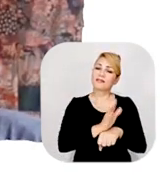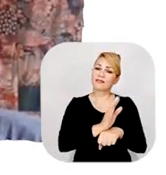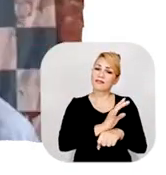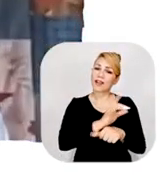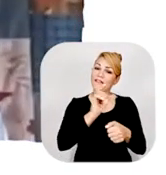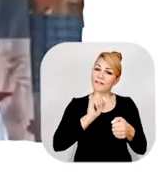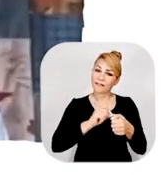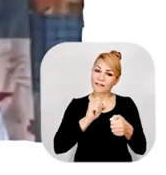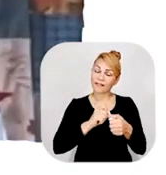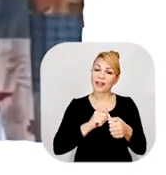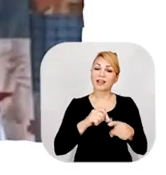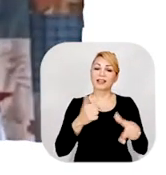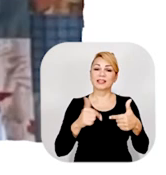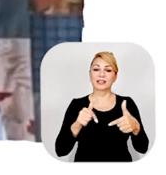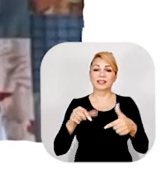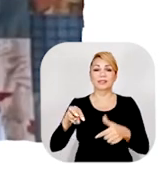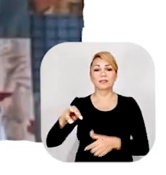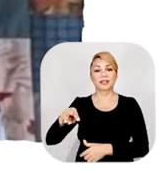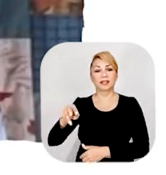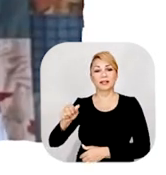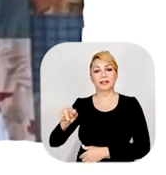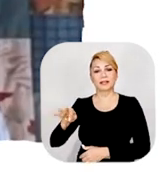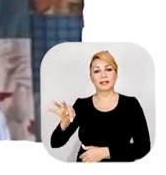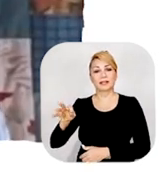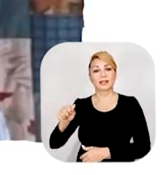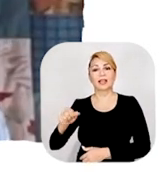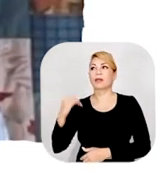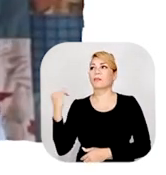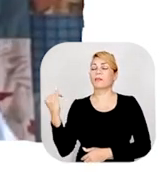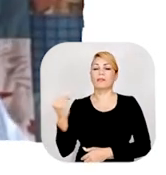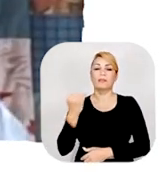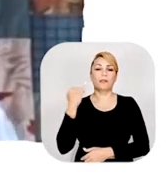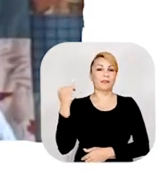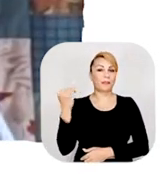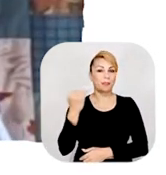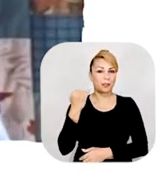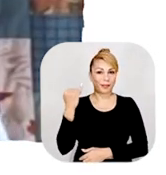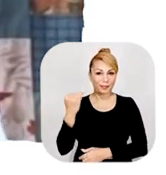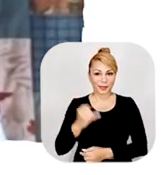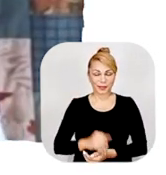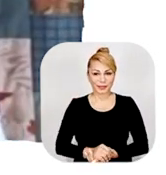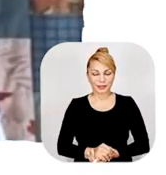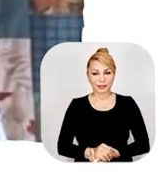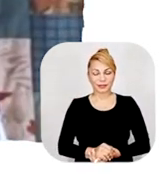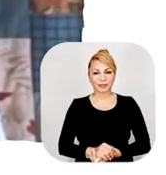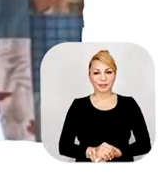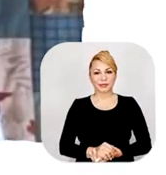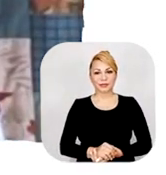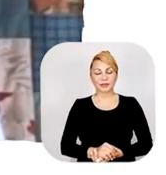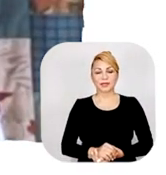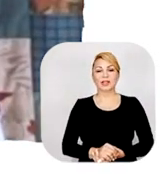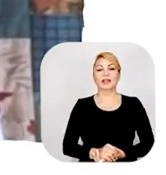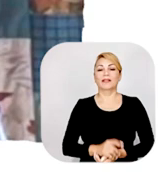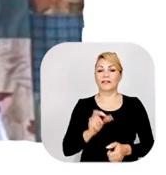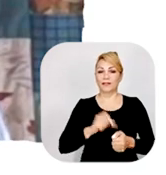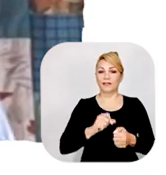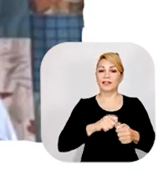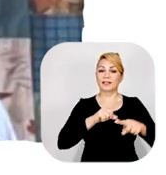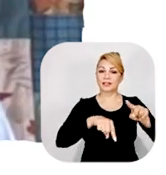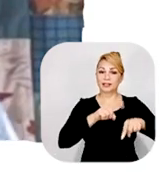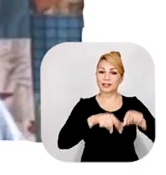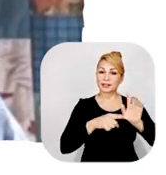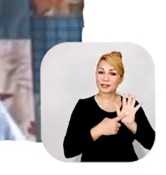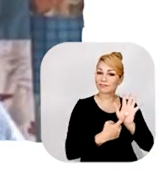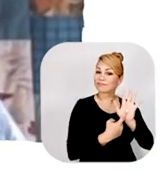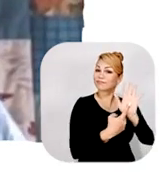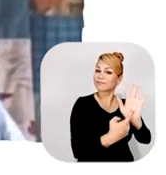e o trabalho da Marta é muito importante para fazer esse material apresentável